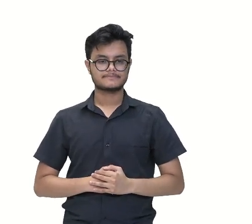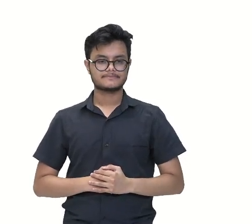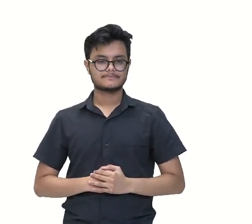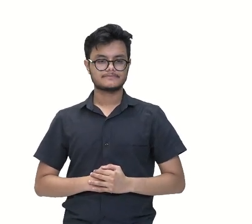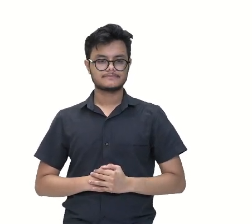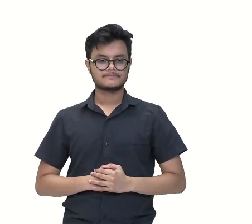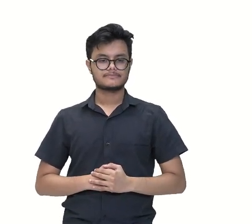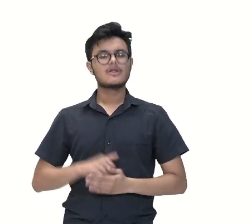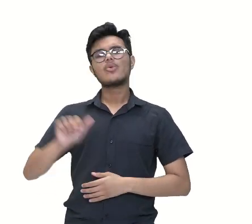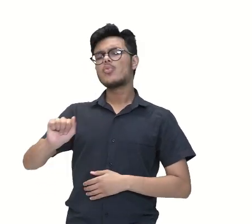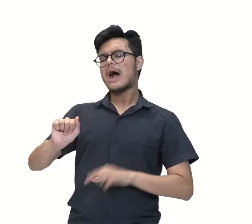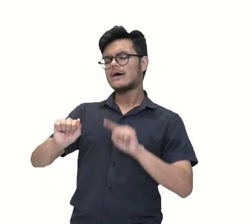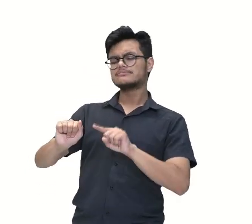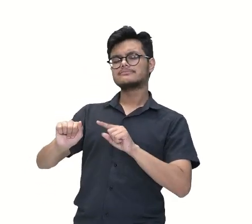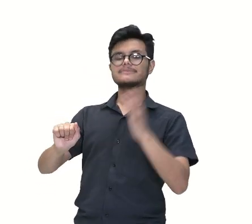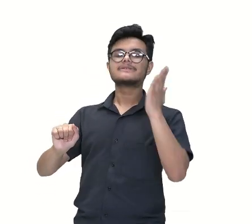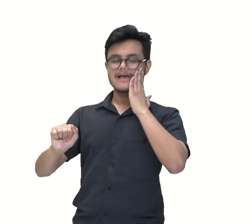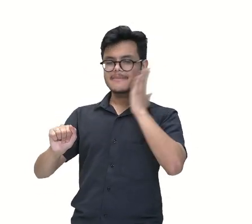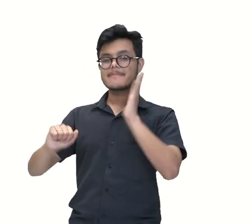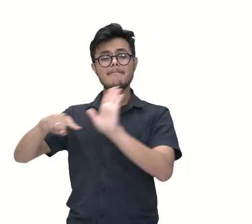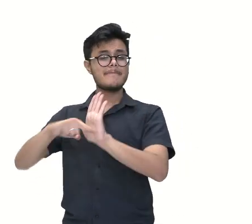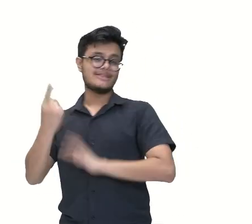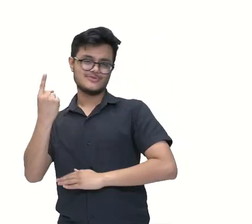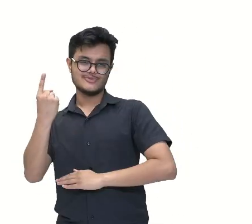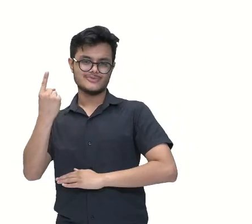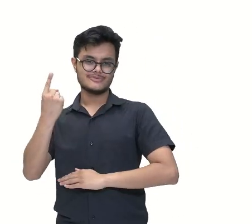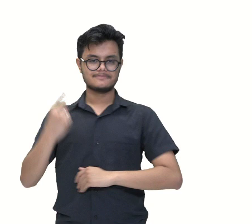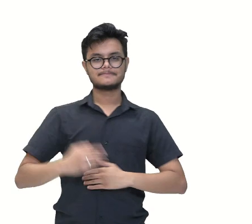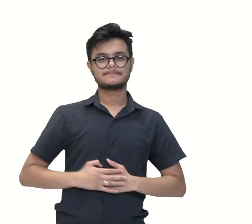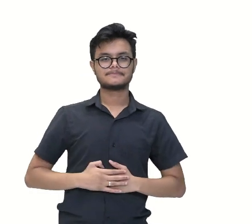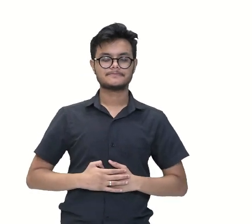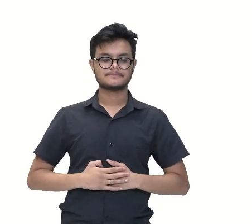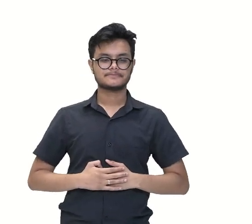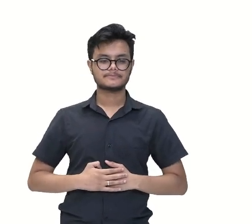o coeficiente a, que nós já sabemos que é igual a menos 1.